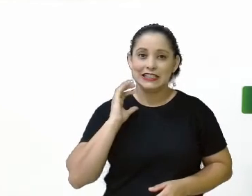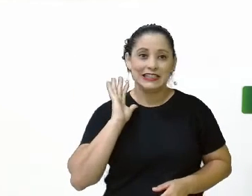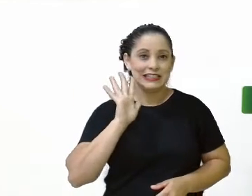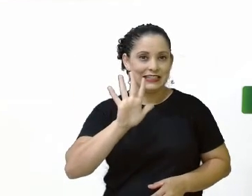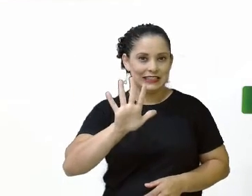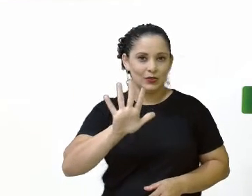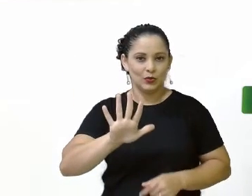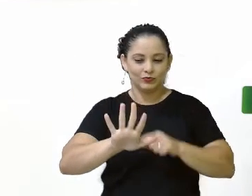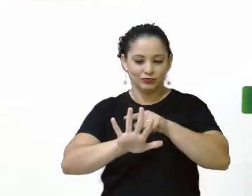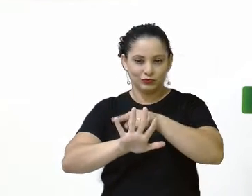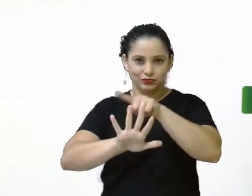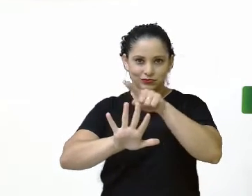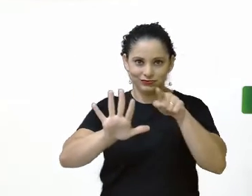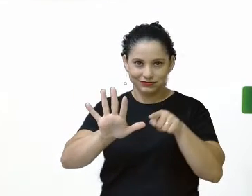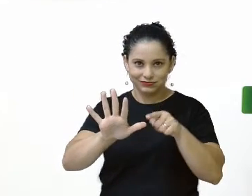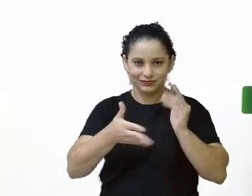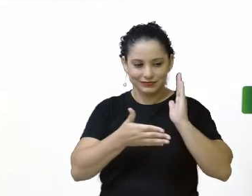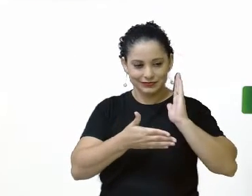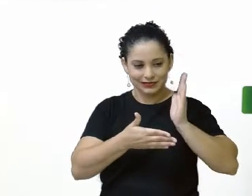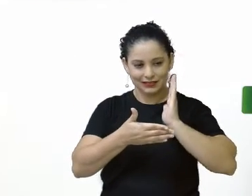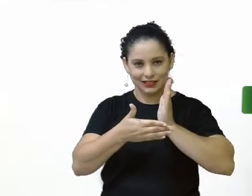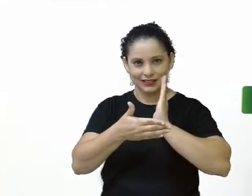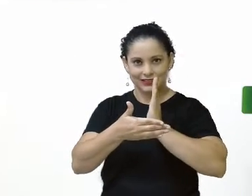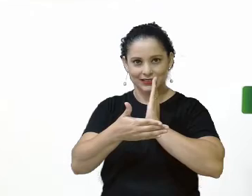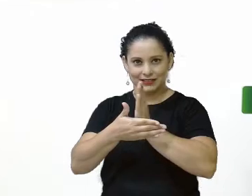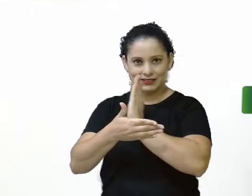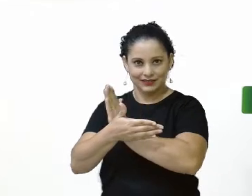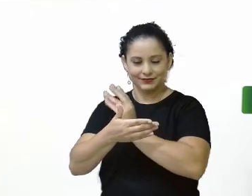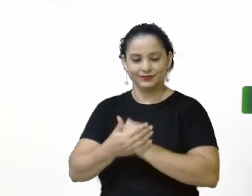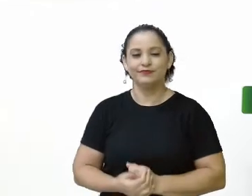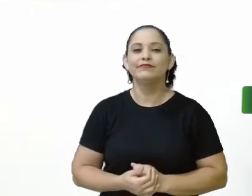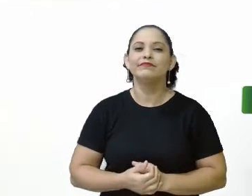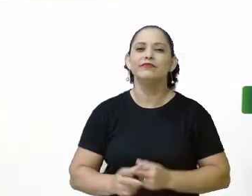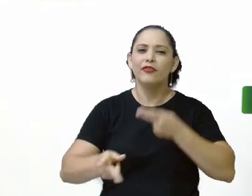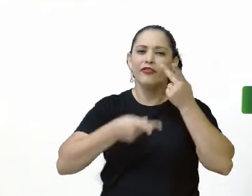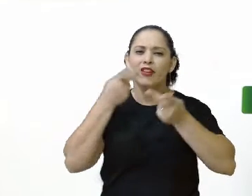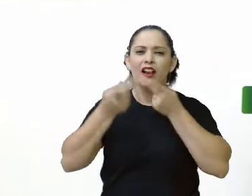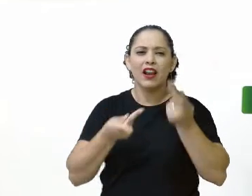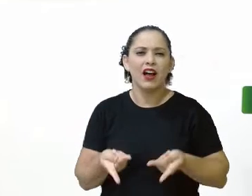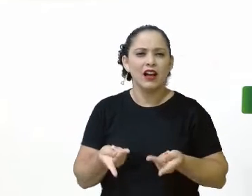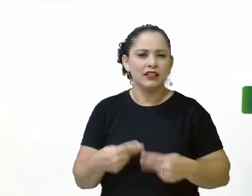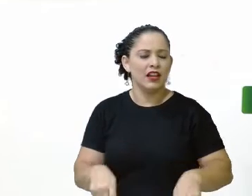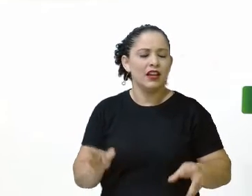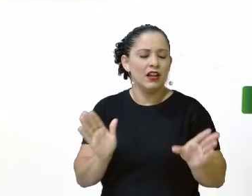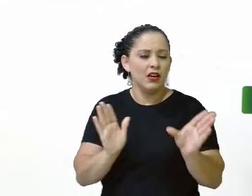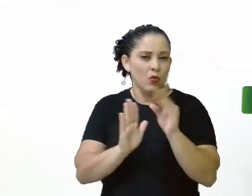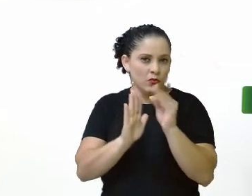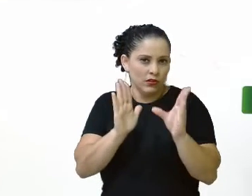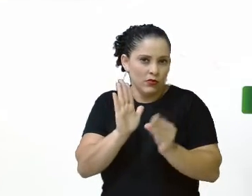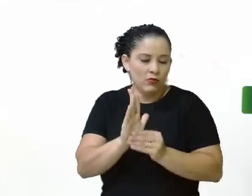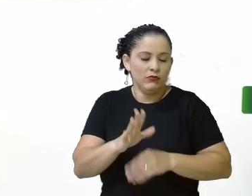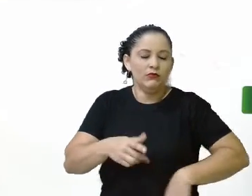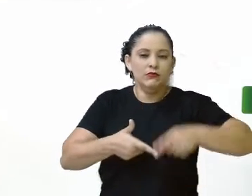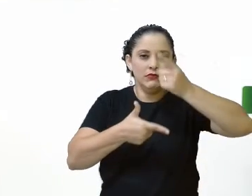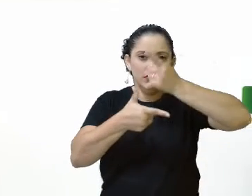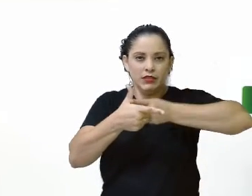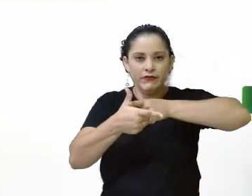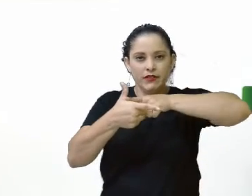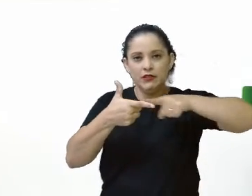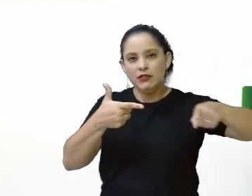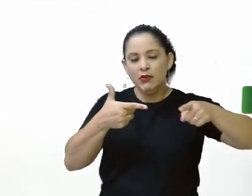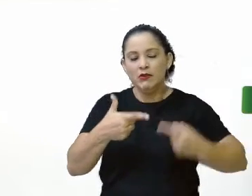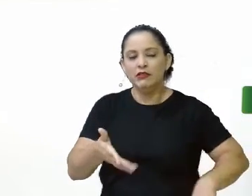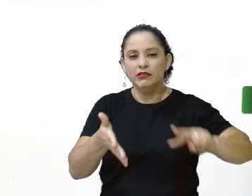5 partes. Não esquece disso. Se eu estou falando de divisão, eu estou falando de